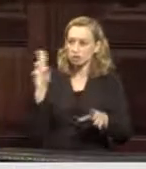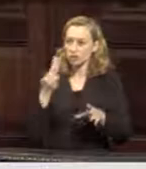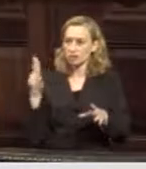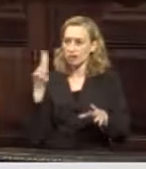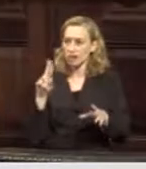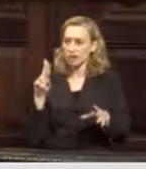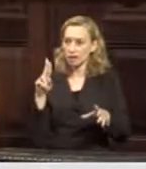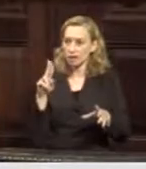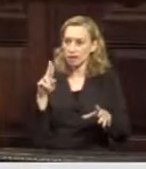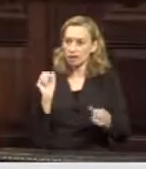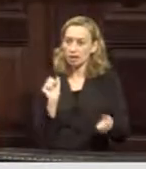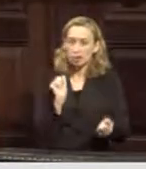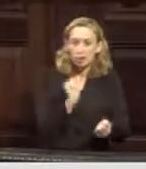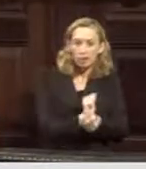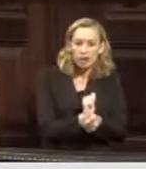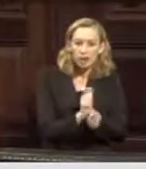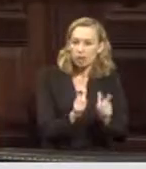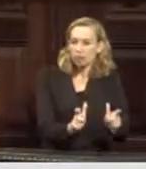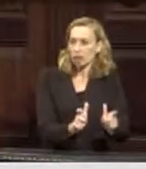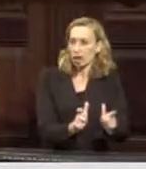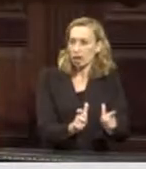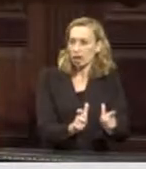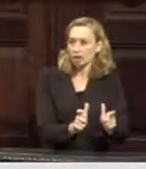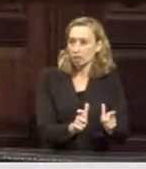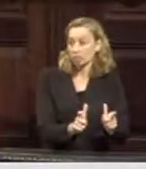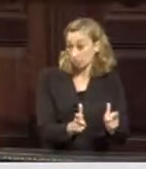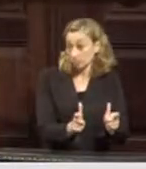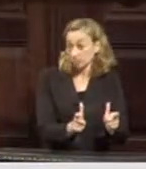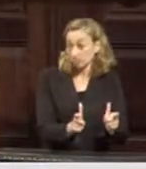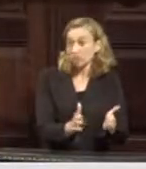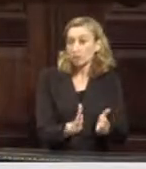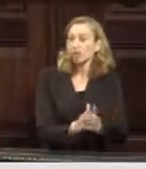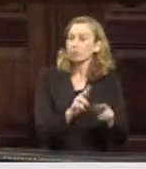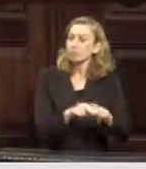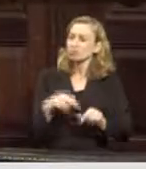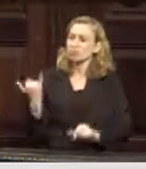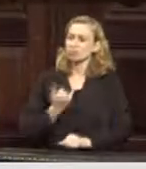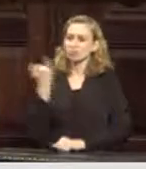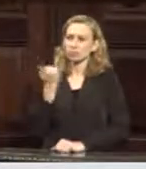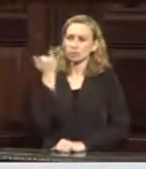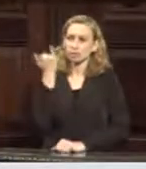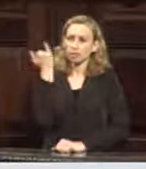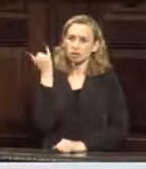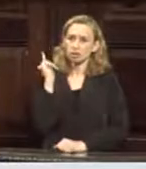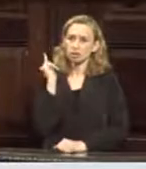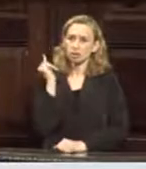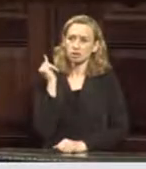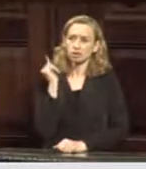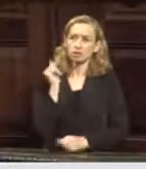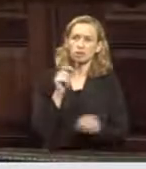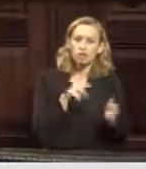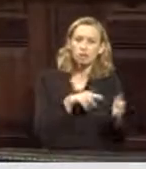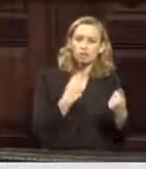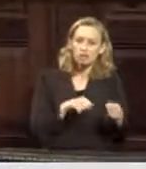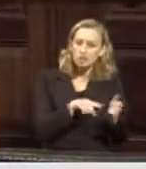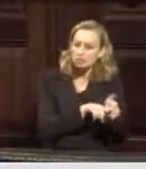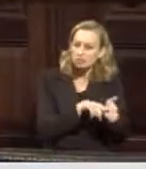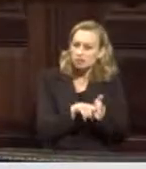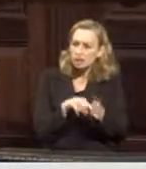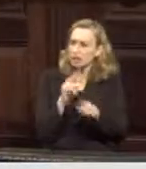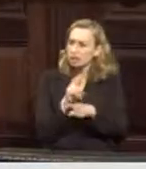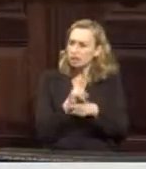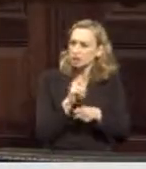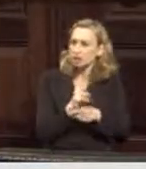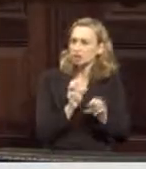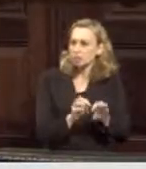dos 25% duodecimais para despesa de custeio. Por isso, é importante que a Comissão de Educação fiscalize como tem feito. Hoje